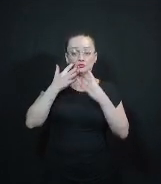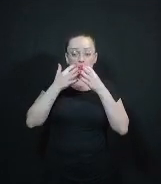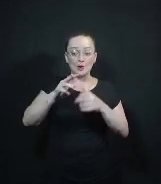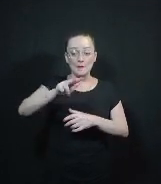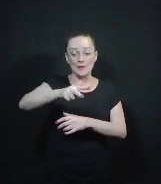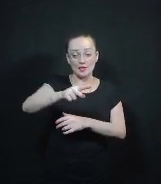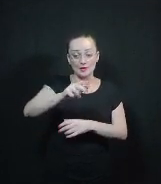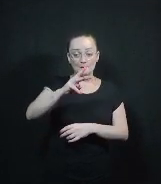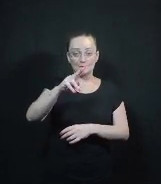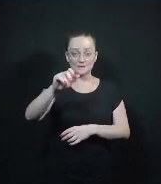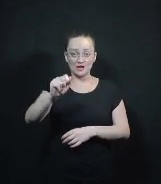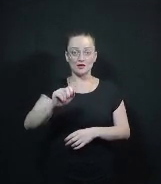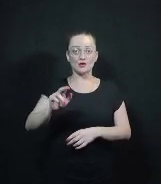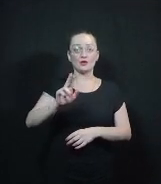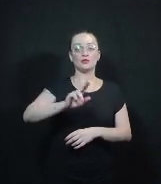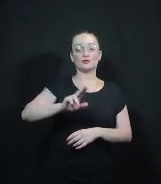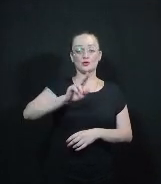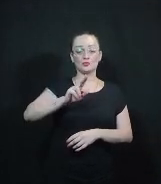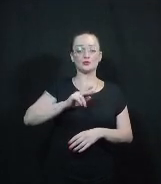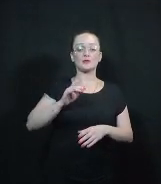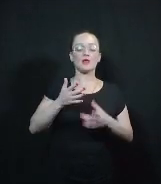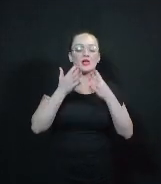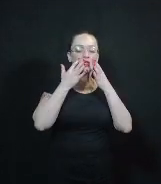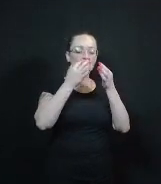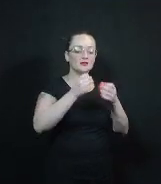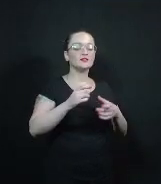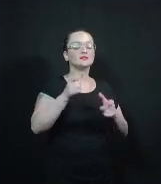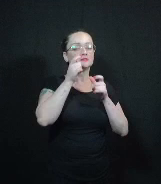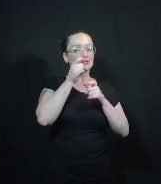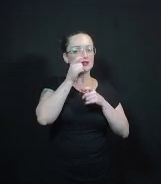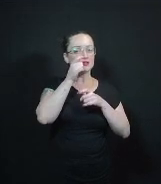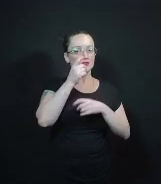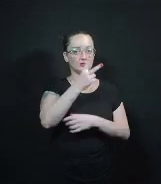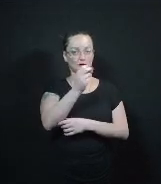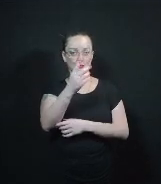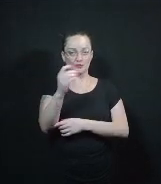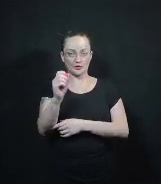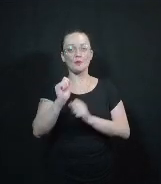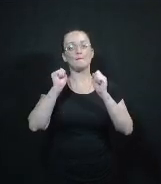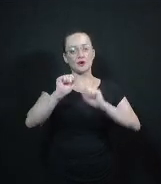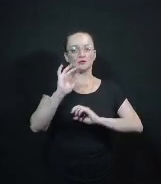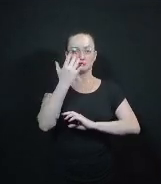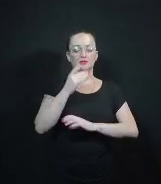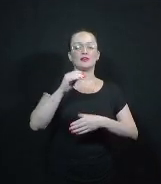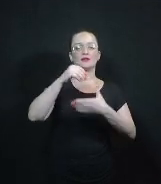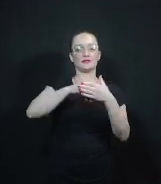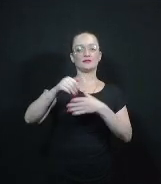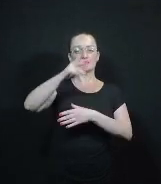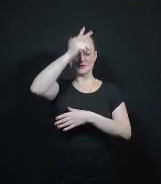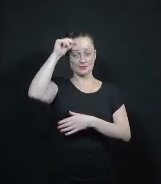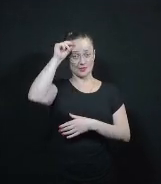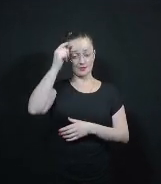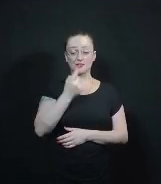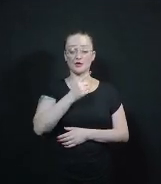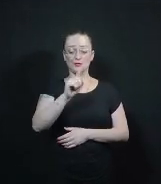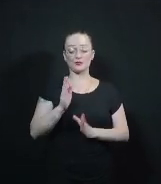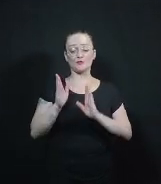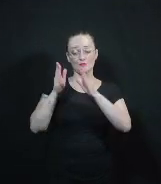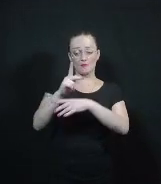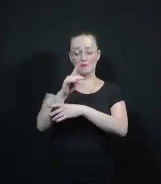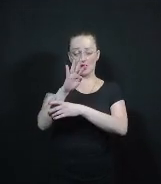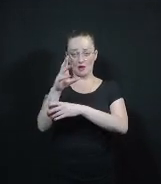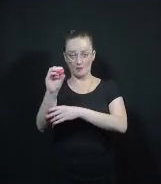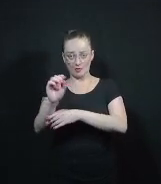para atender interesses. Em 2020, pode acontecer isso nas eleições municipais? E aí a última, que era para o Pablo